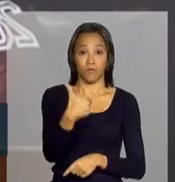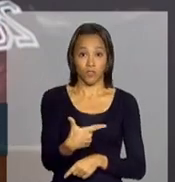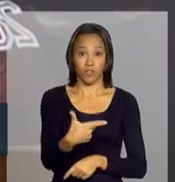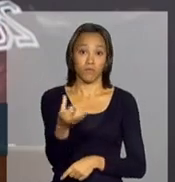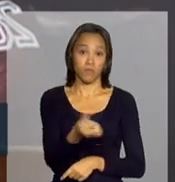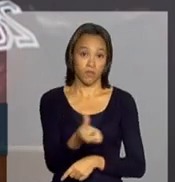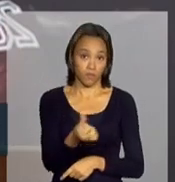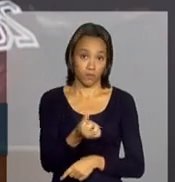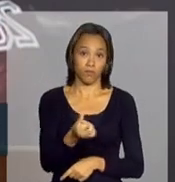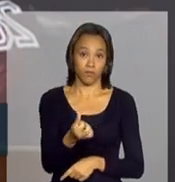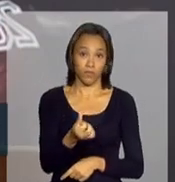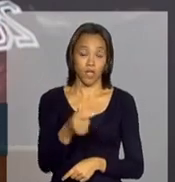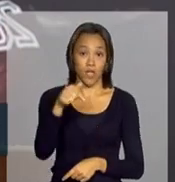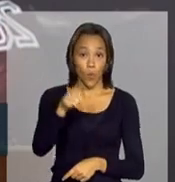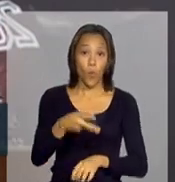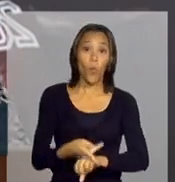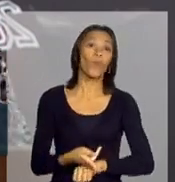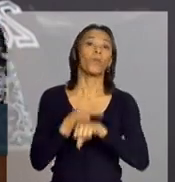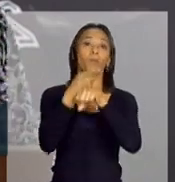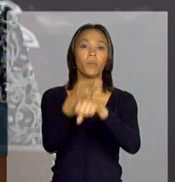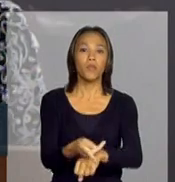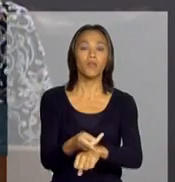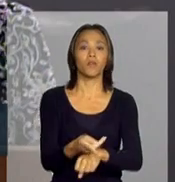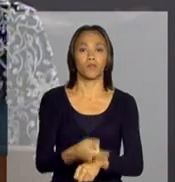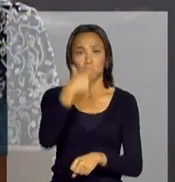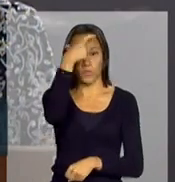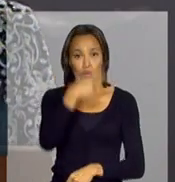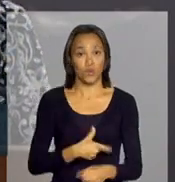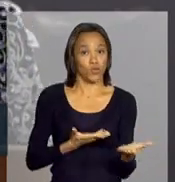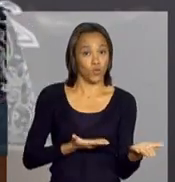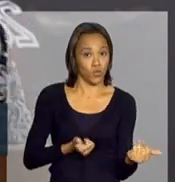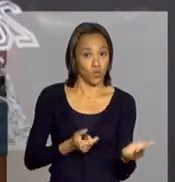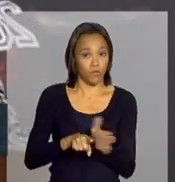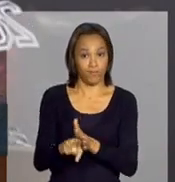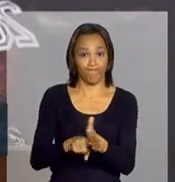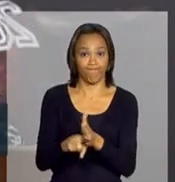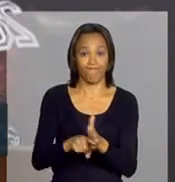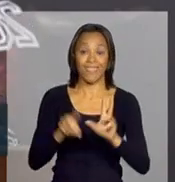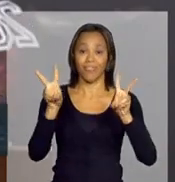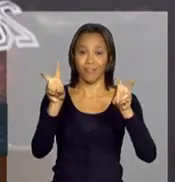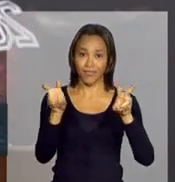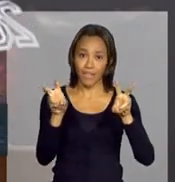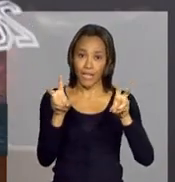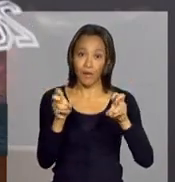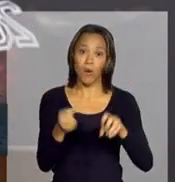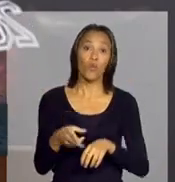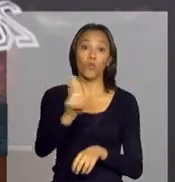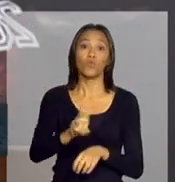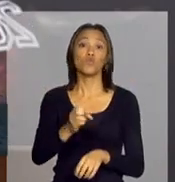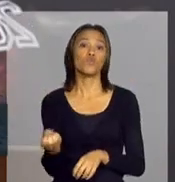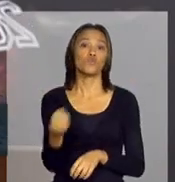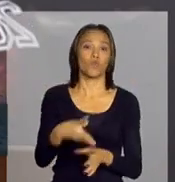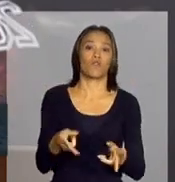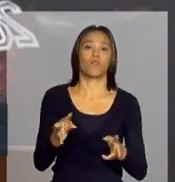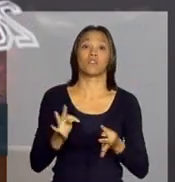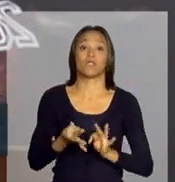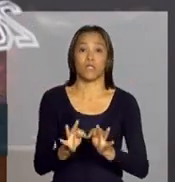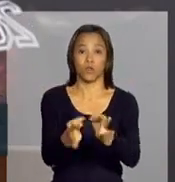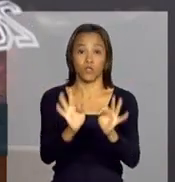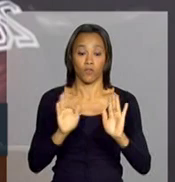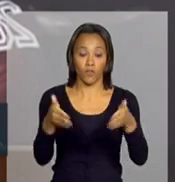edição o prêmio jovem cientista tratou do tema da inovação tecnológica nos